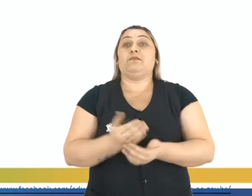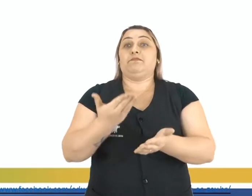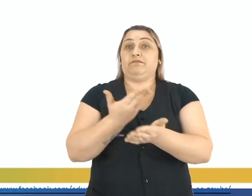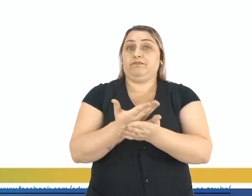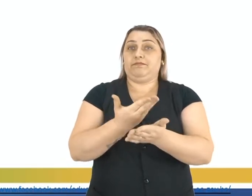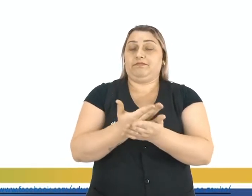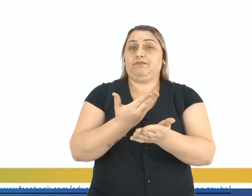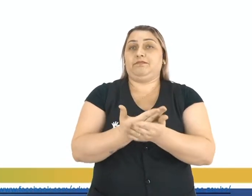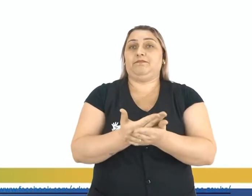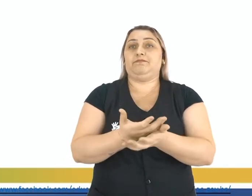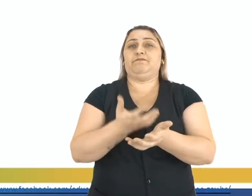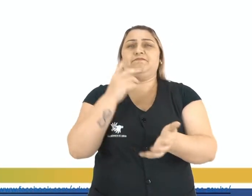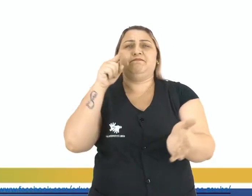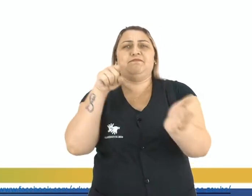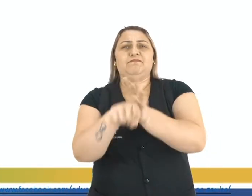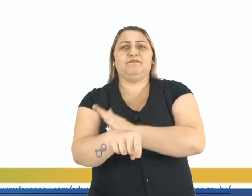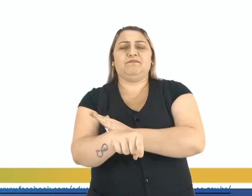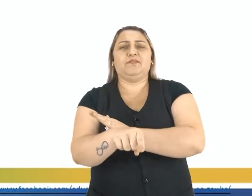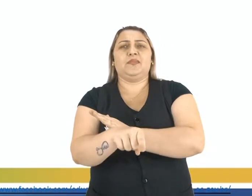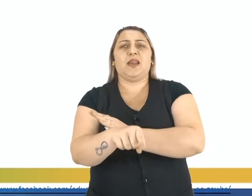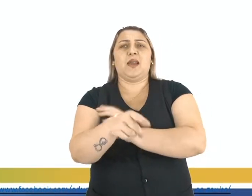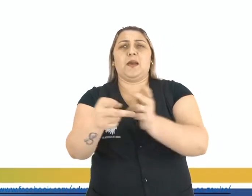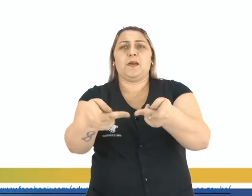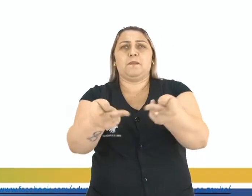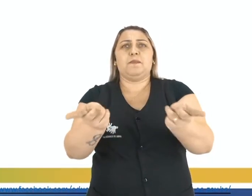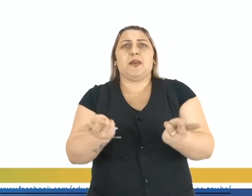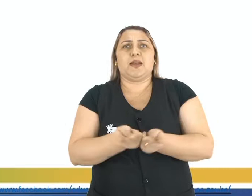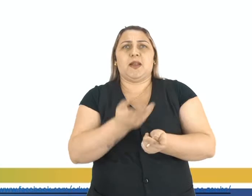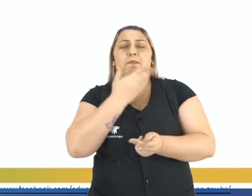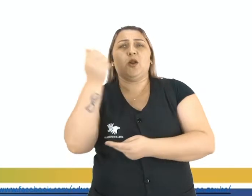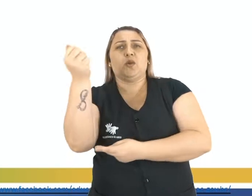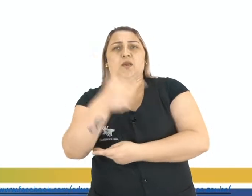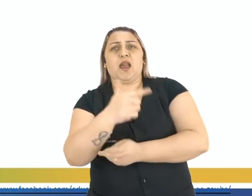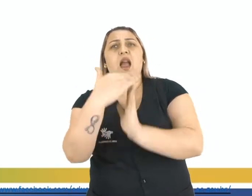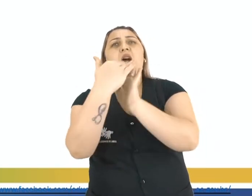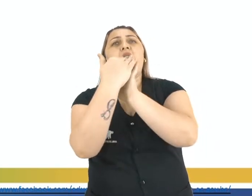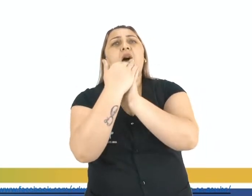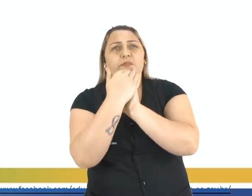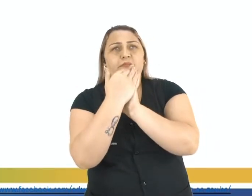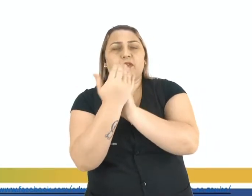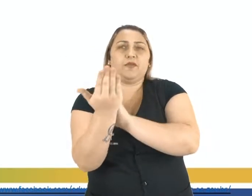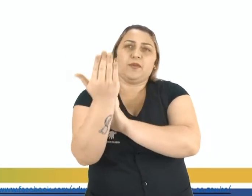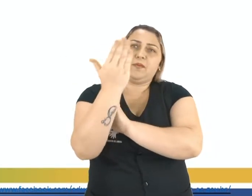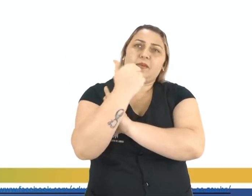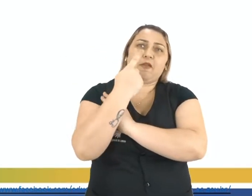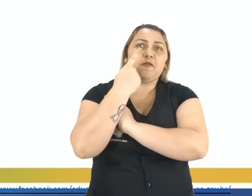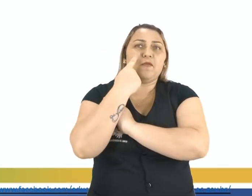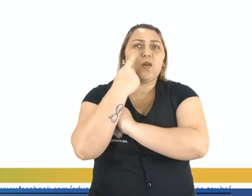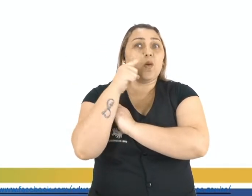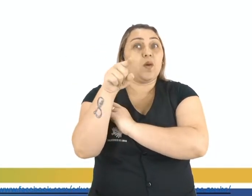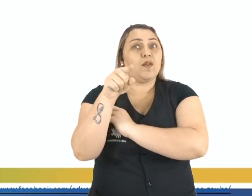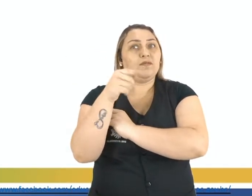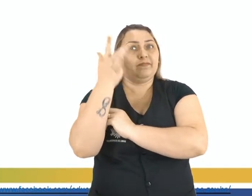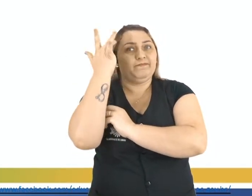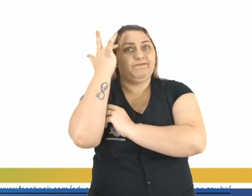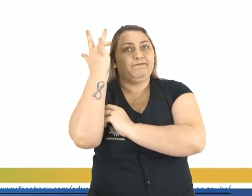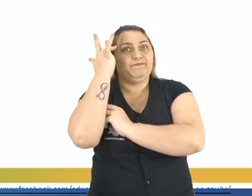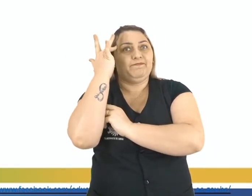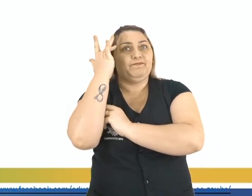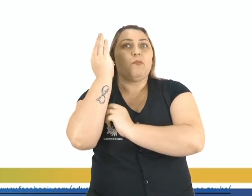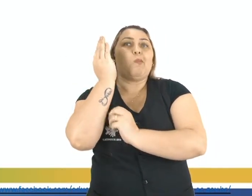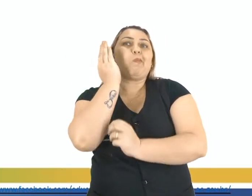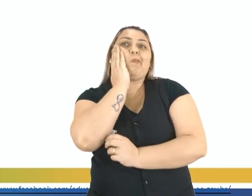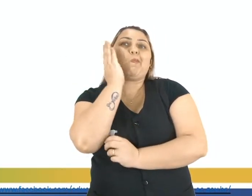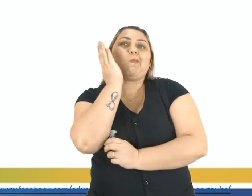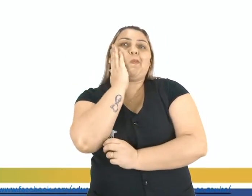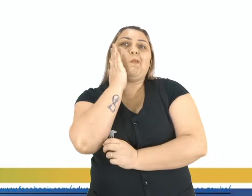aula, eu quero te perguntar, pizza é melhor que hambúrguer? Vamos lá, vamos ver o que você acha. Açaí